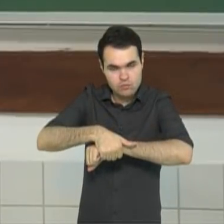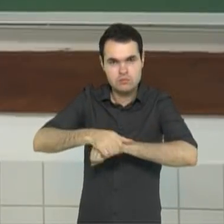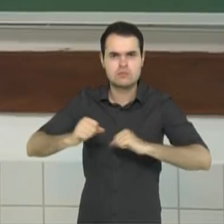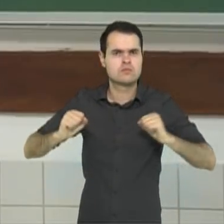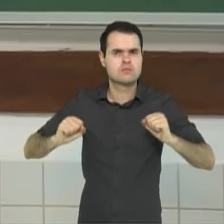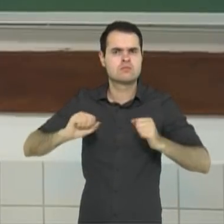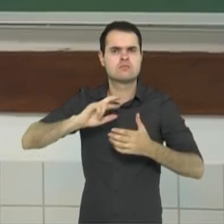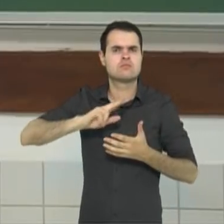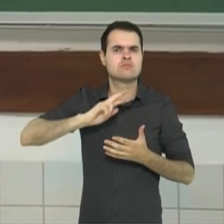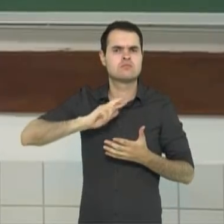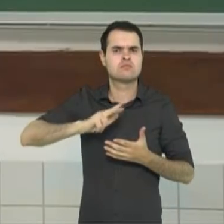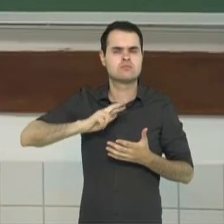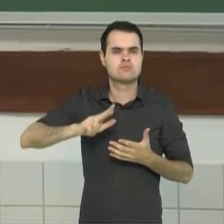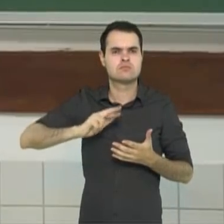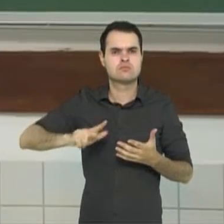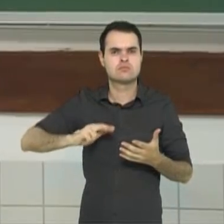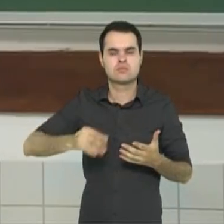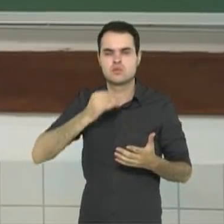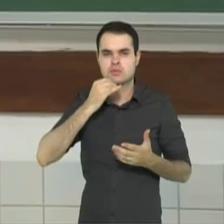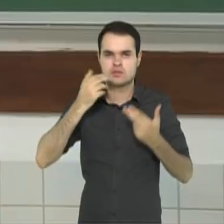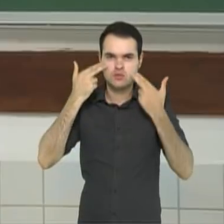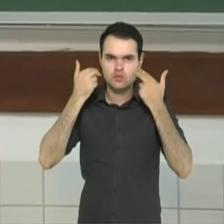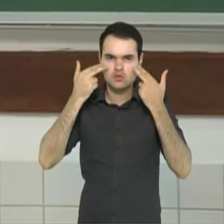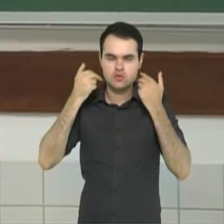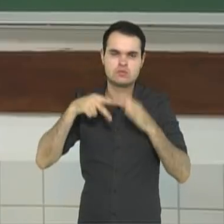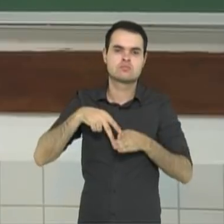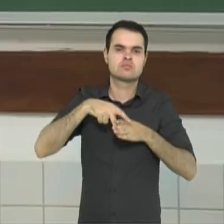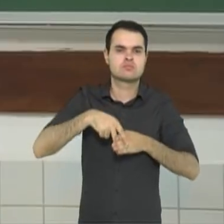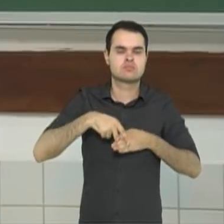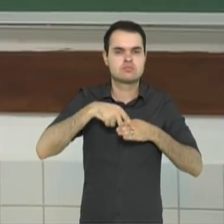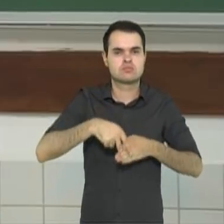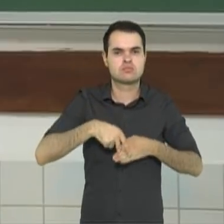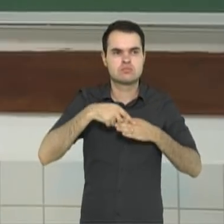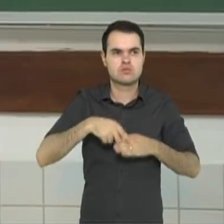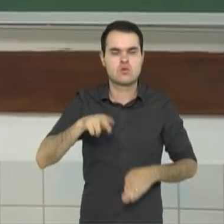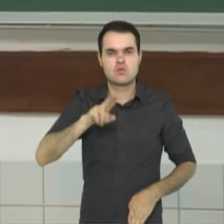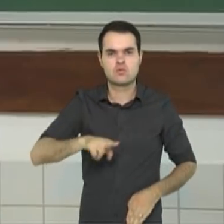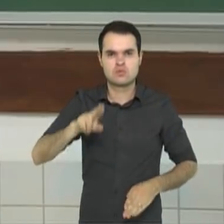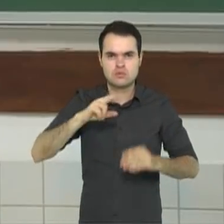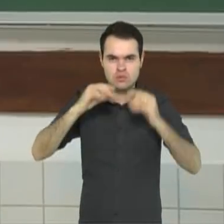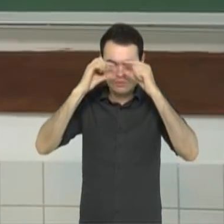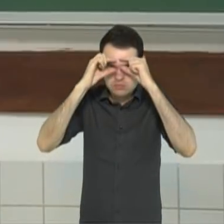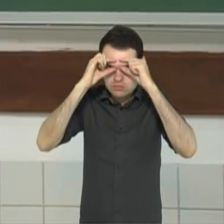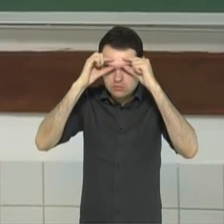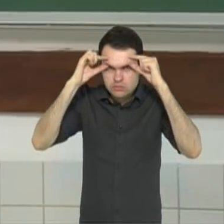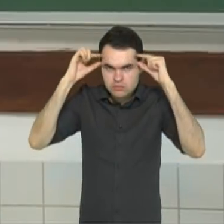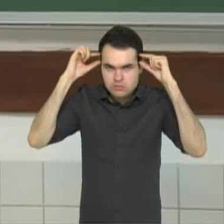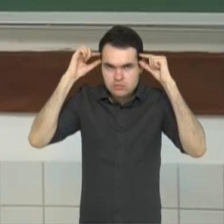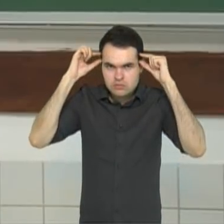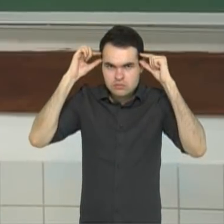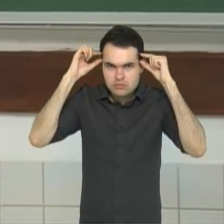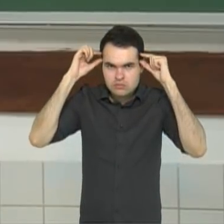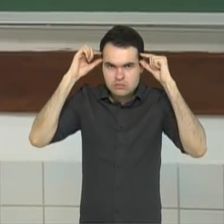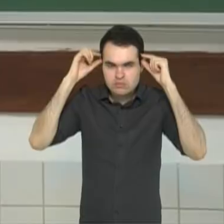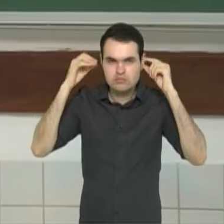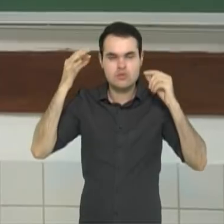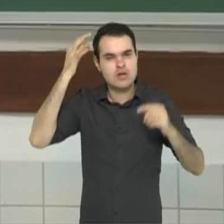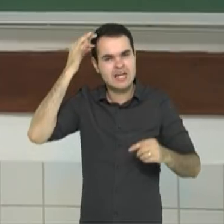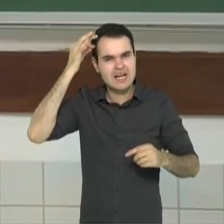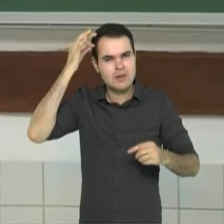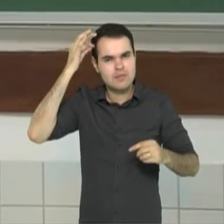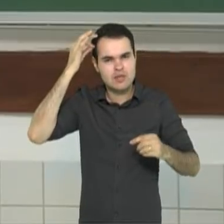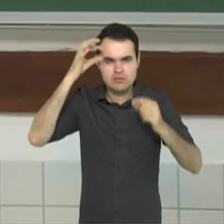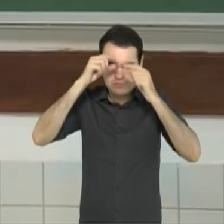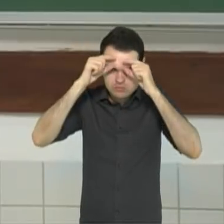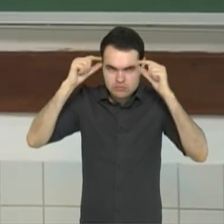muitas coisas. Por exemplo, os índios, os tropeiros usavam na cabeça para segurar o cabelo para o trabalho